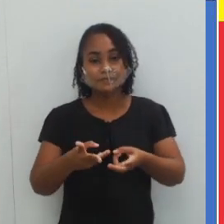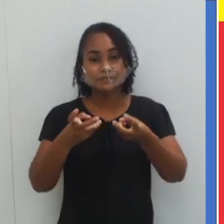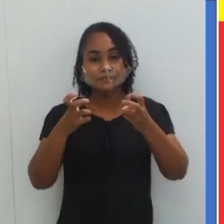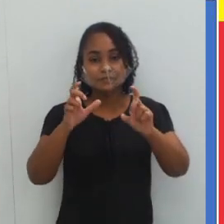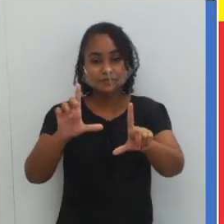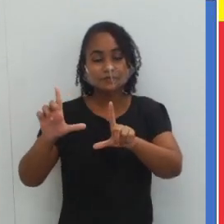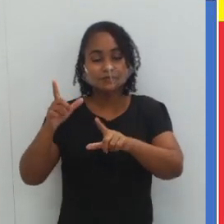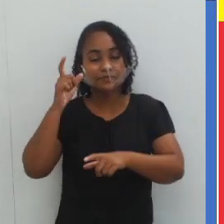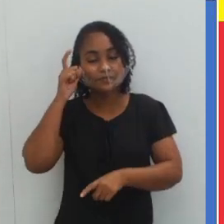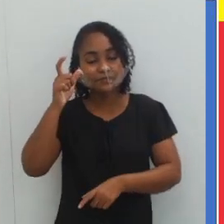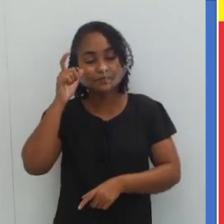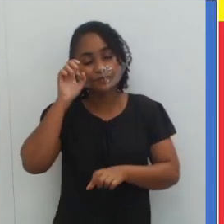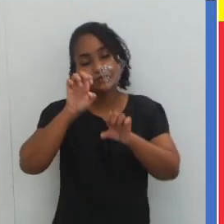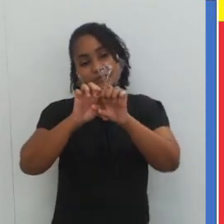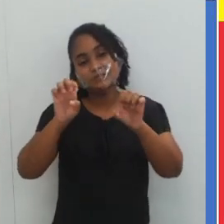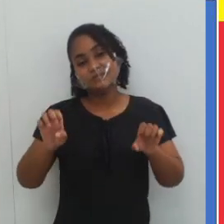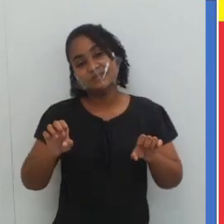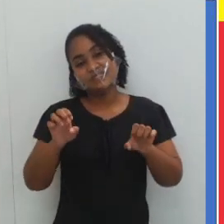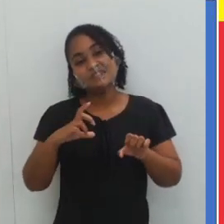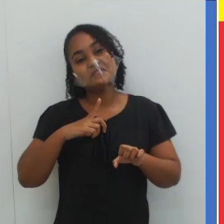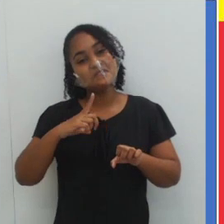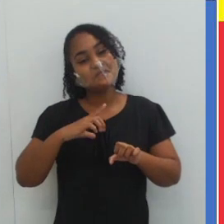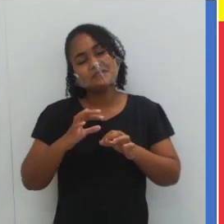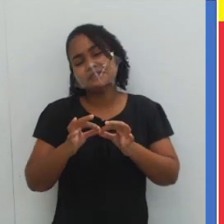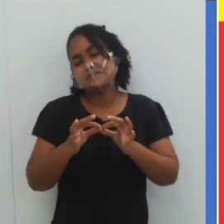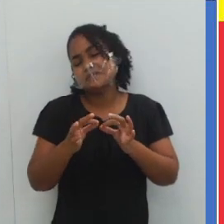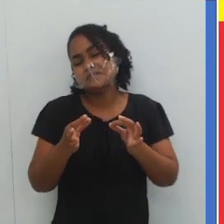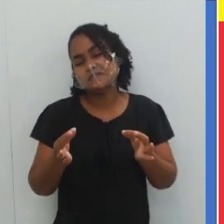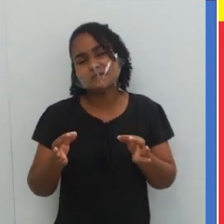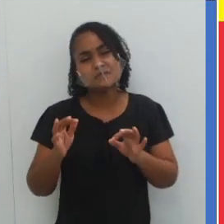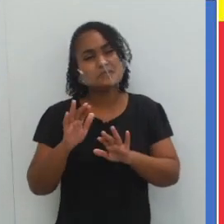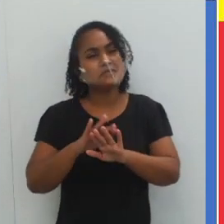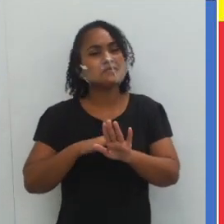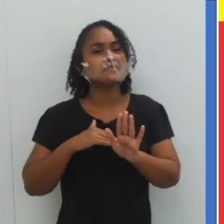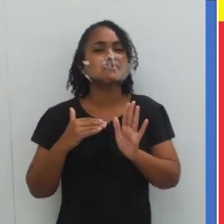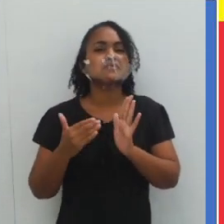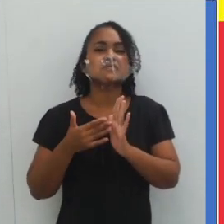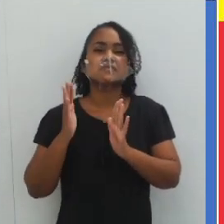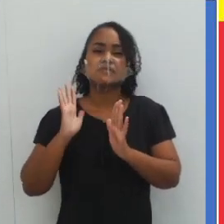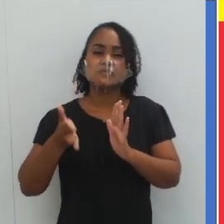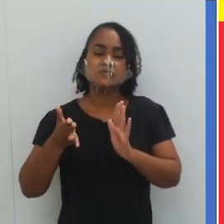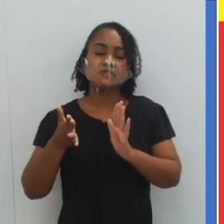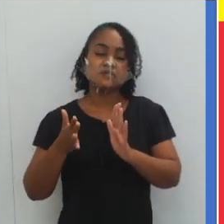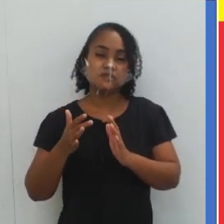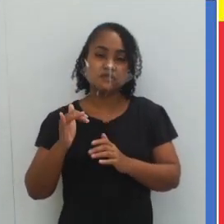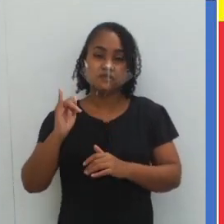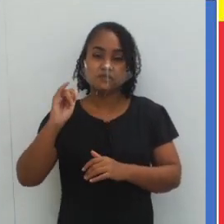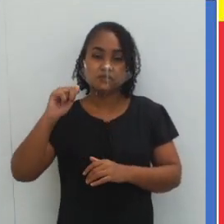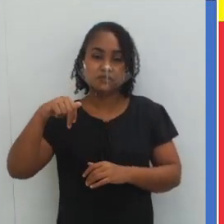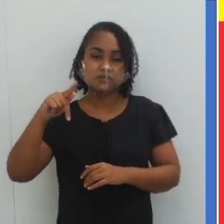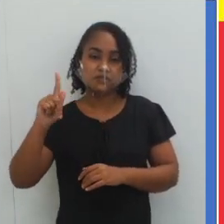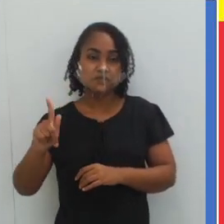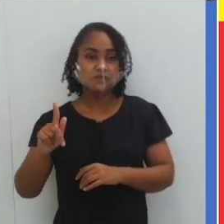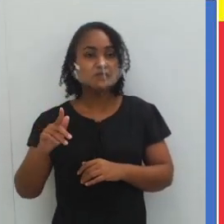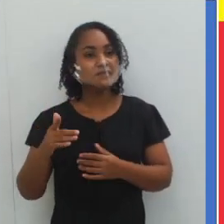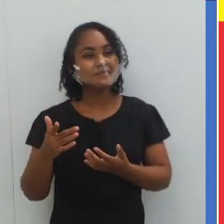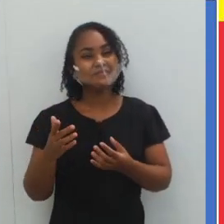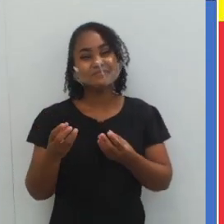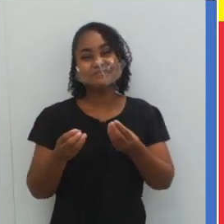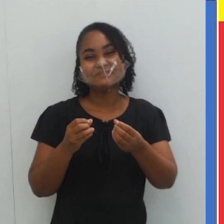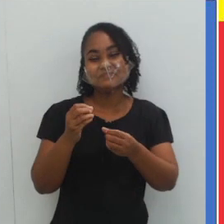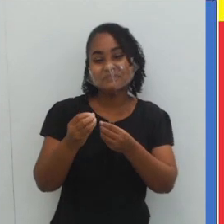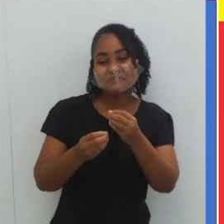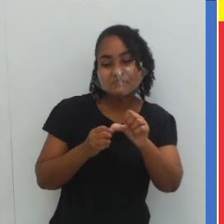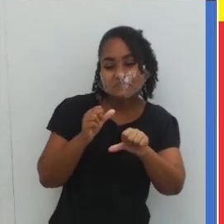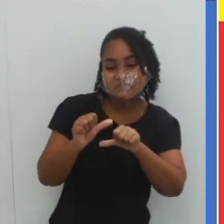próximo, percebam como é interessante a estrutura, ela é bem mais simples. Todos já recebem o in no final,